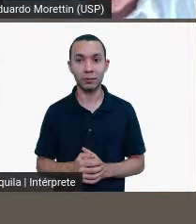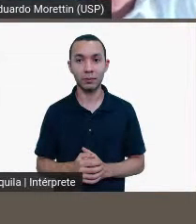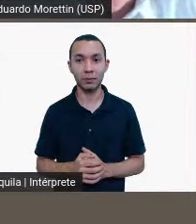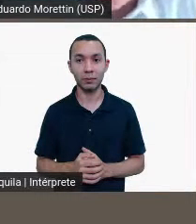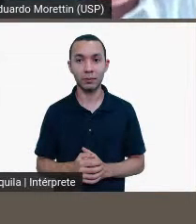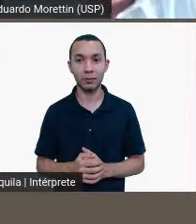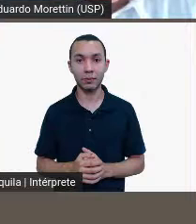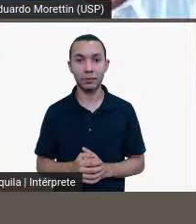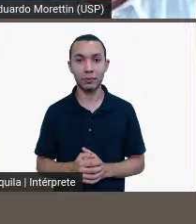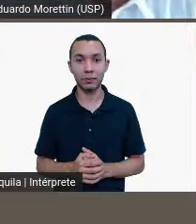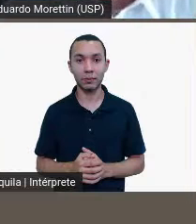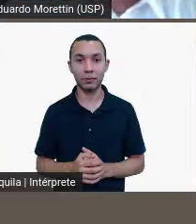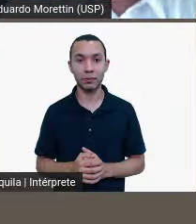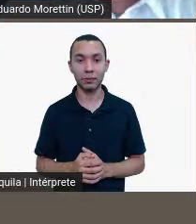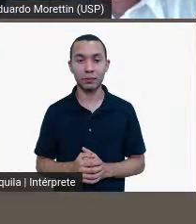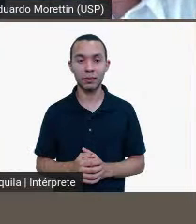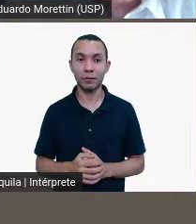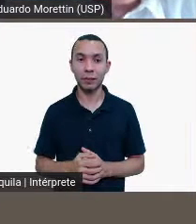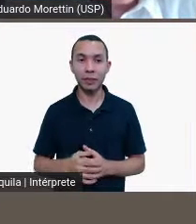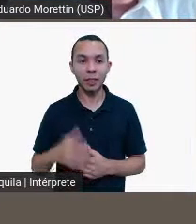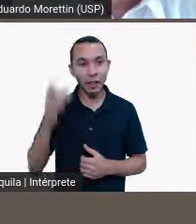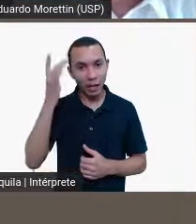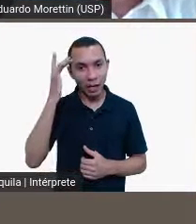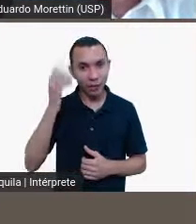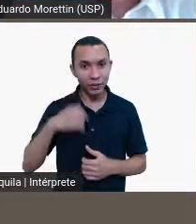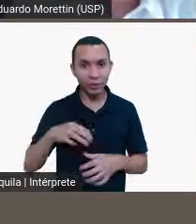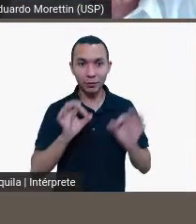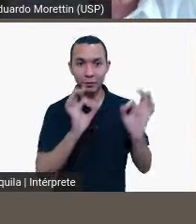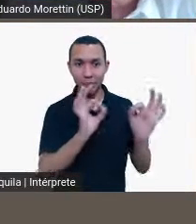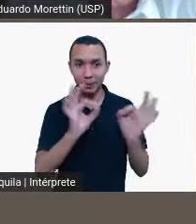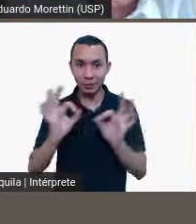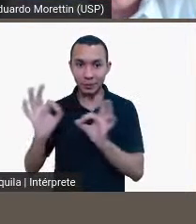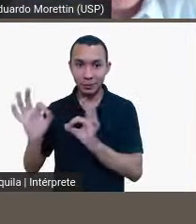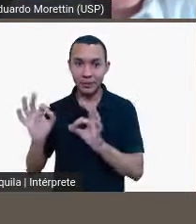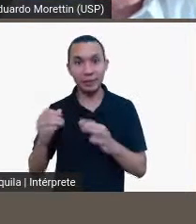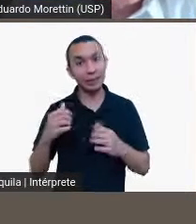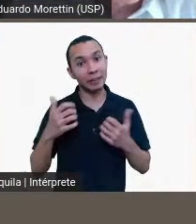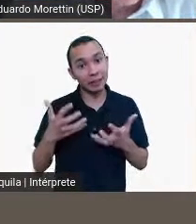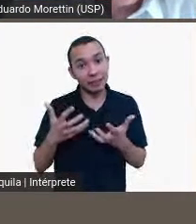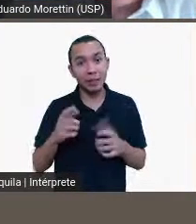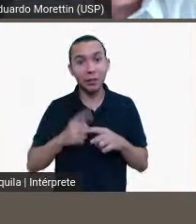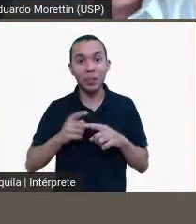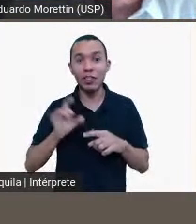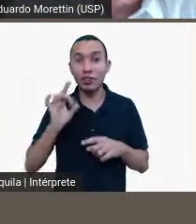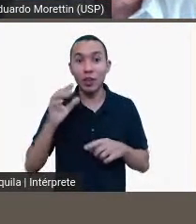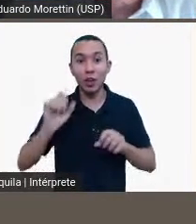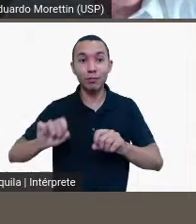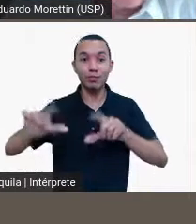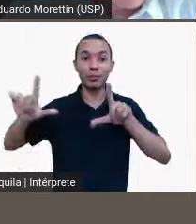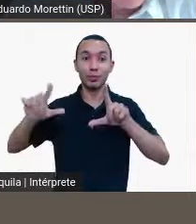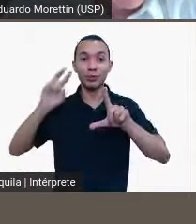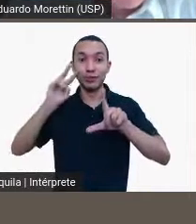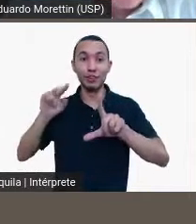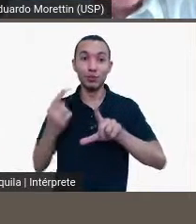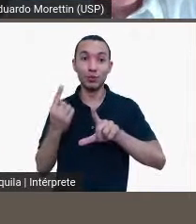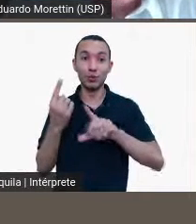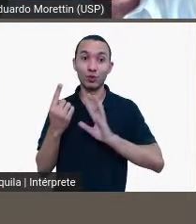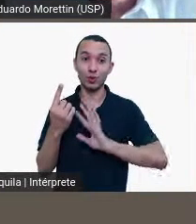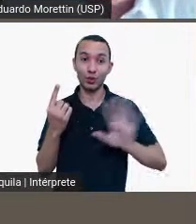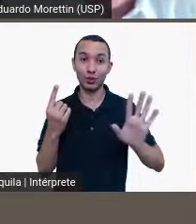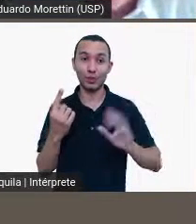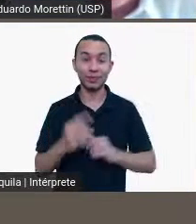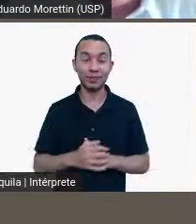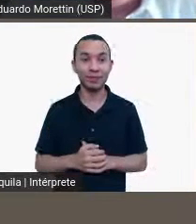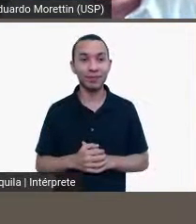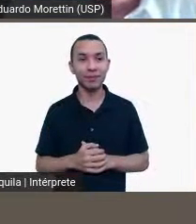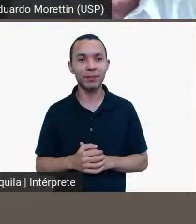Eu espero que esteja tudo certo, porque eu só vejo a tela cheia com a apresentação. Qualquer questão. Bom, eu